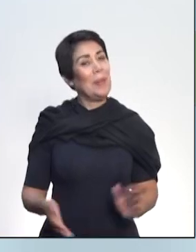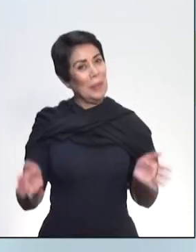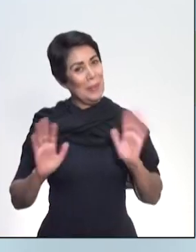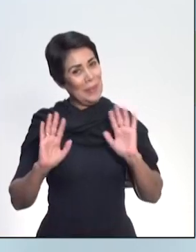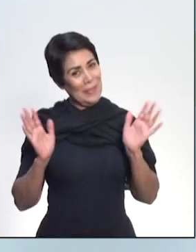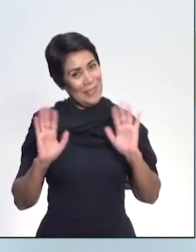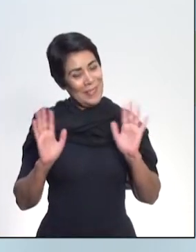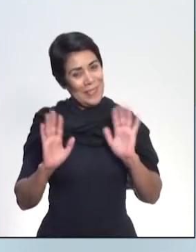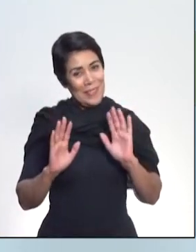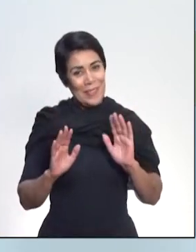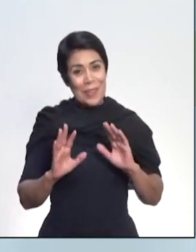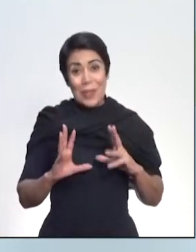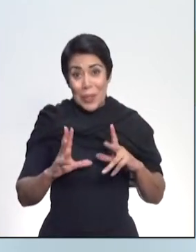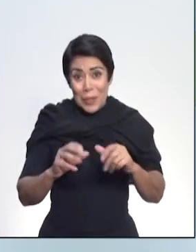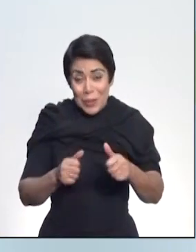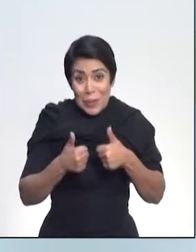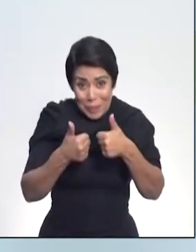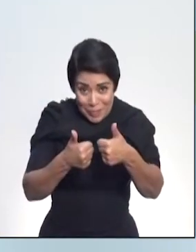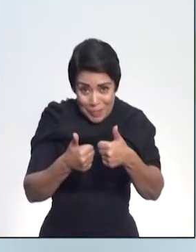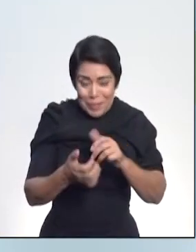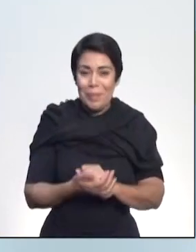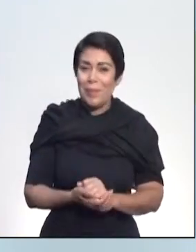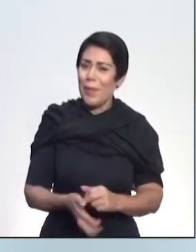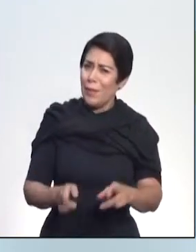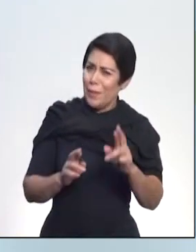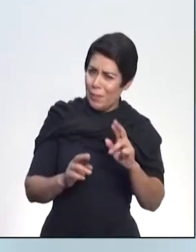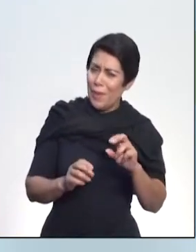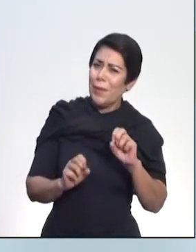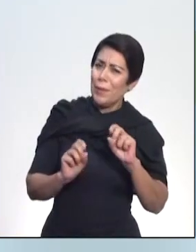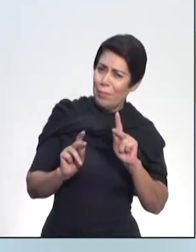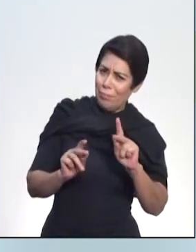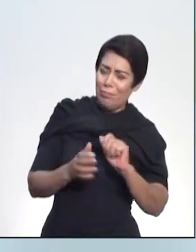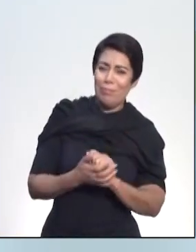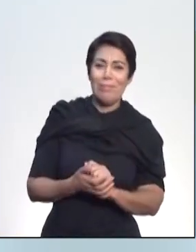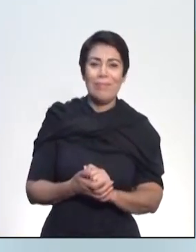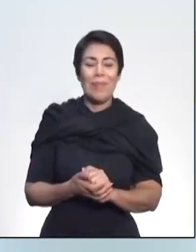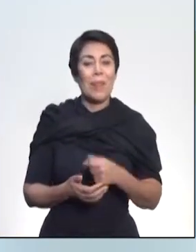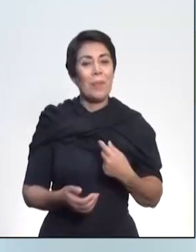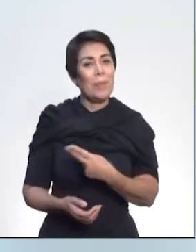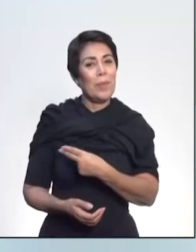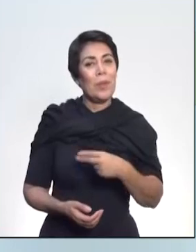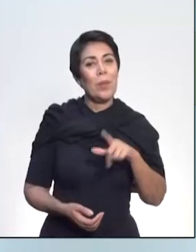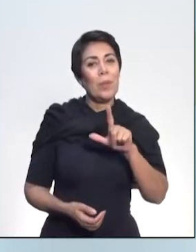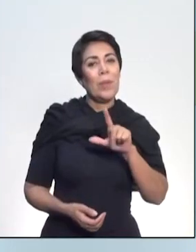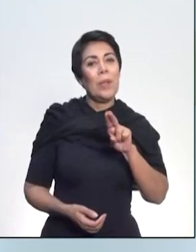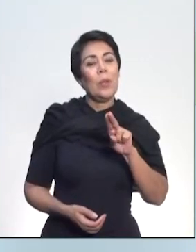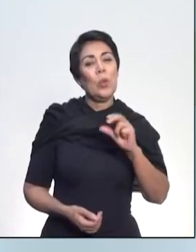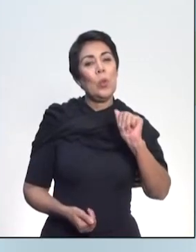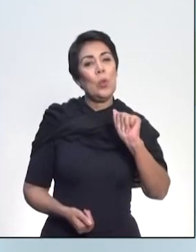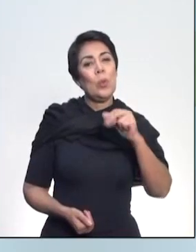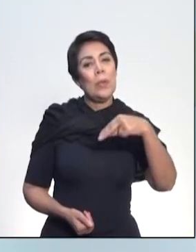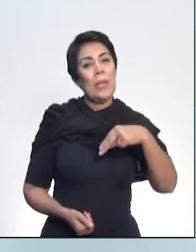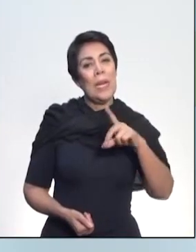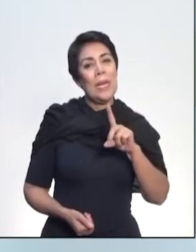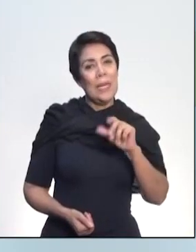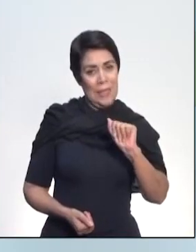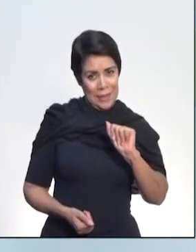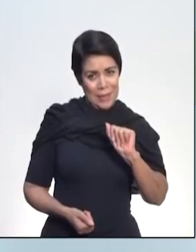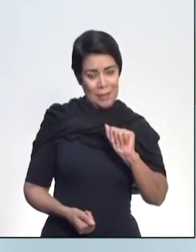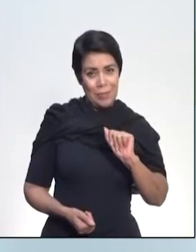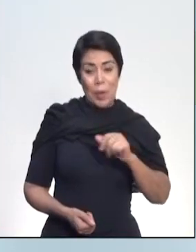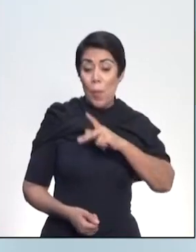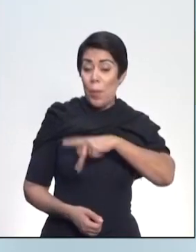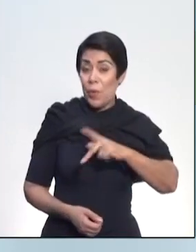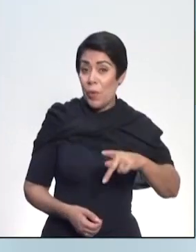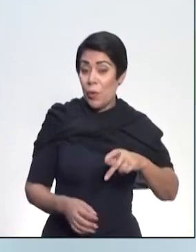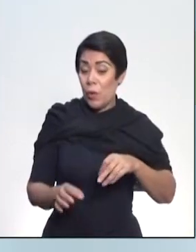Olá, tudo bem com vocês? Eu espero que sim. Eu sou a professora Luanda, de Projeto de Vida. E hoje eu tenho aqui ao meu